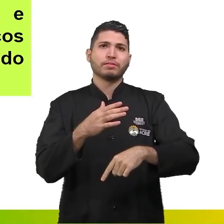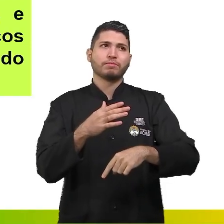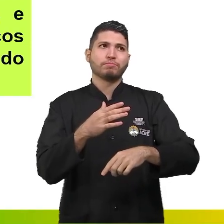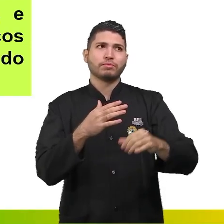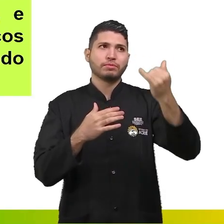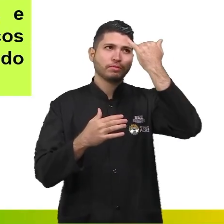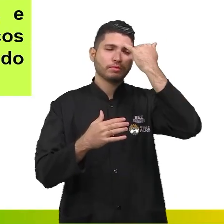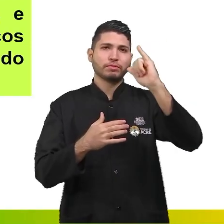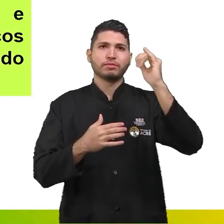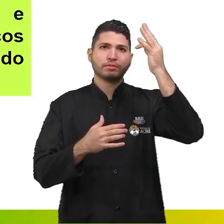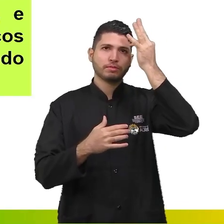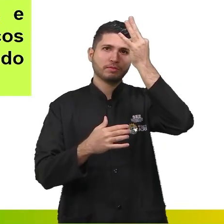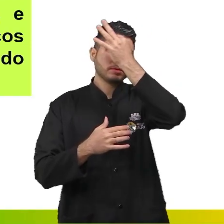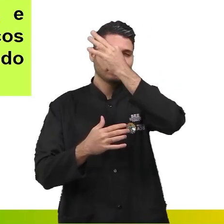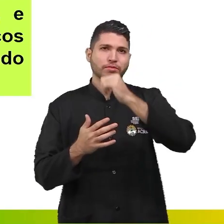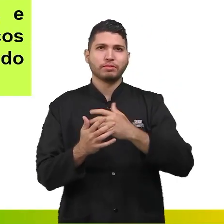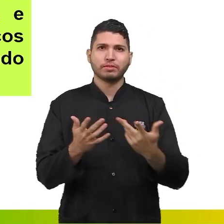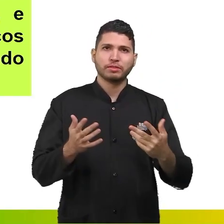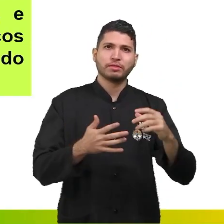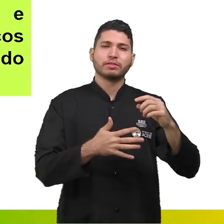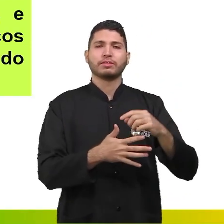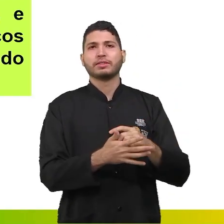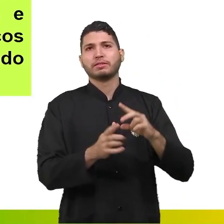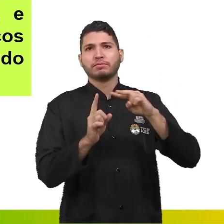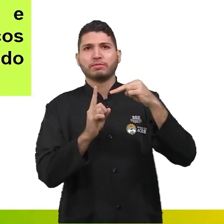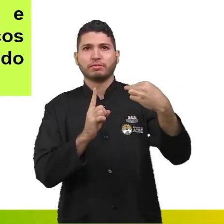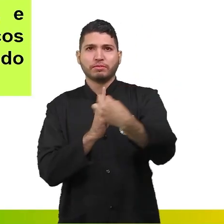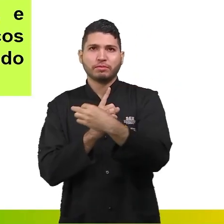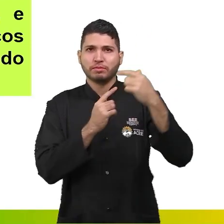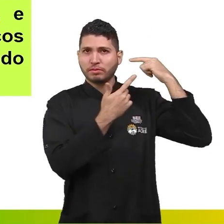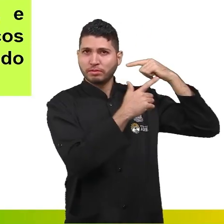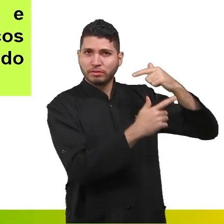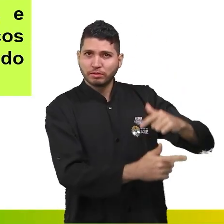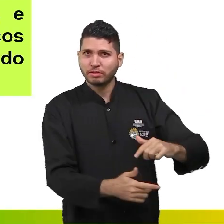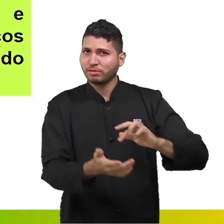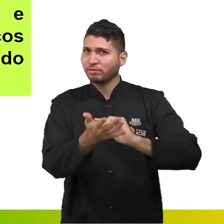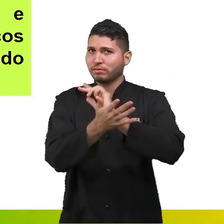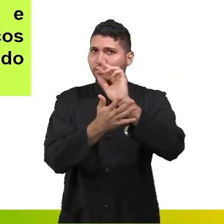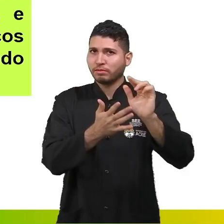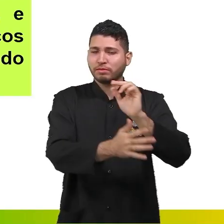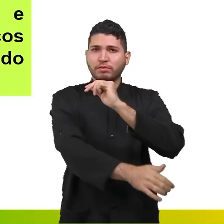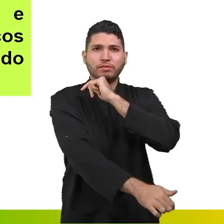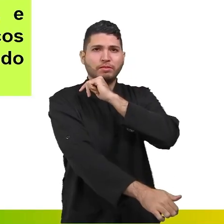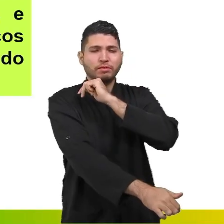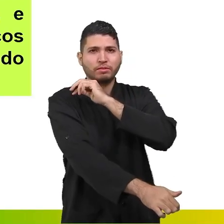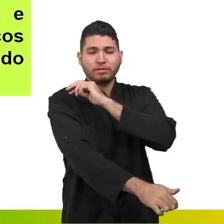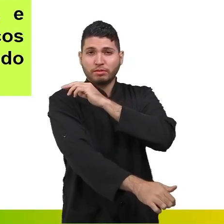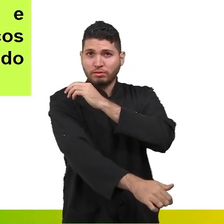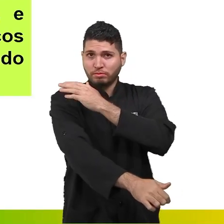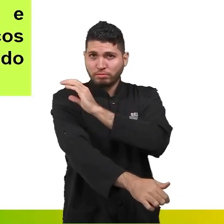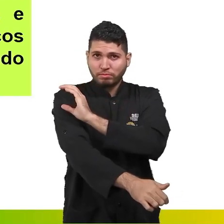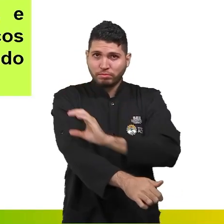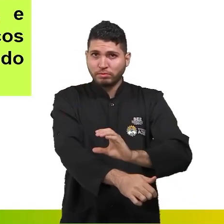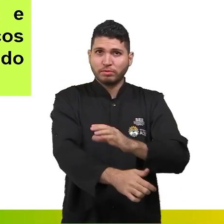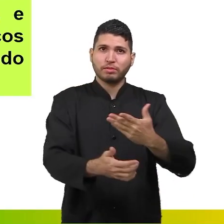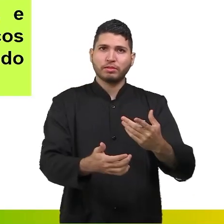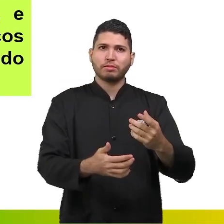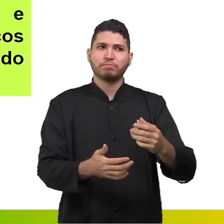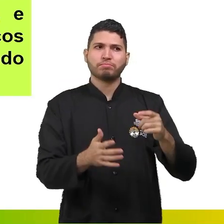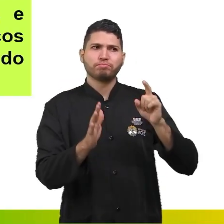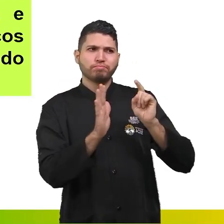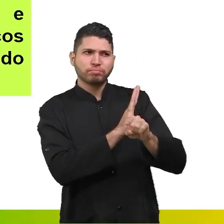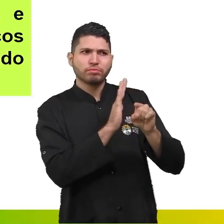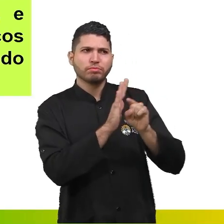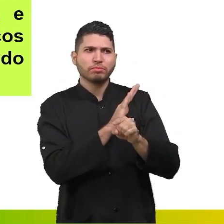considerando perspectivas e tradições de diferentes culturas e questionando os padrões eurocêntricos,